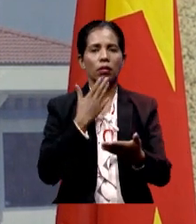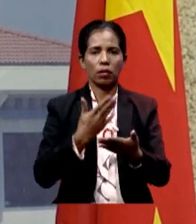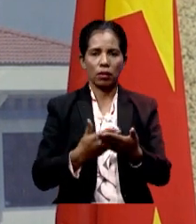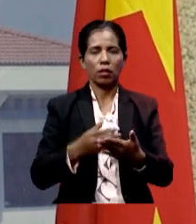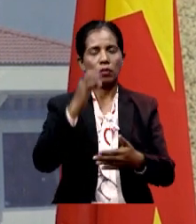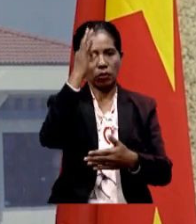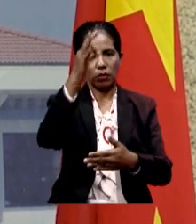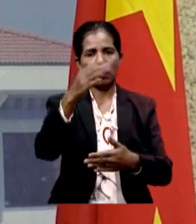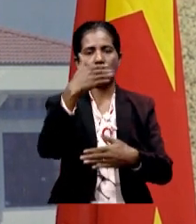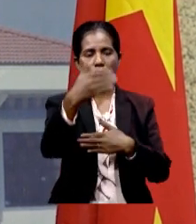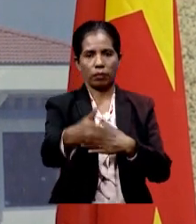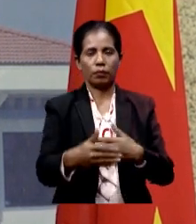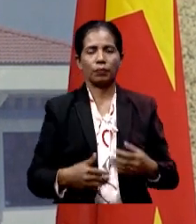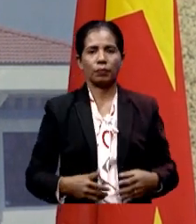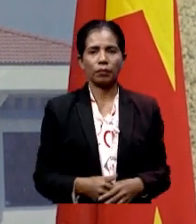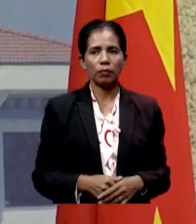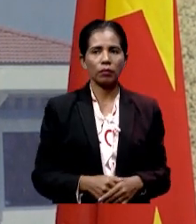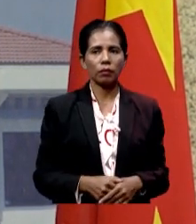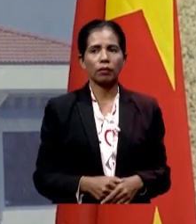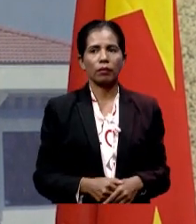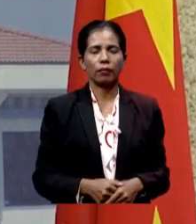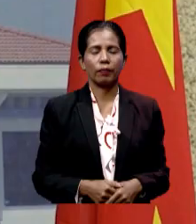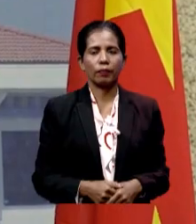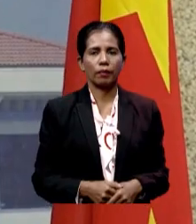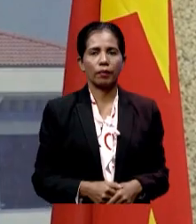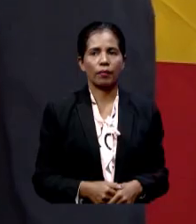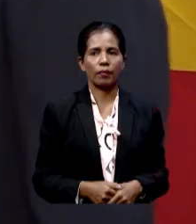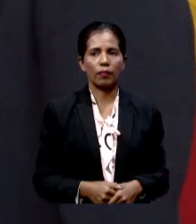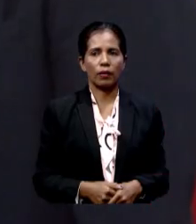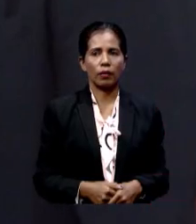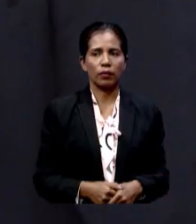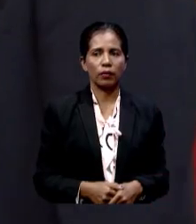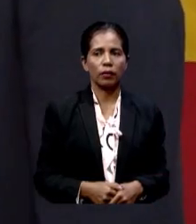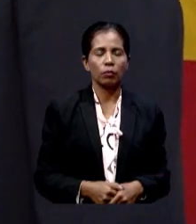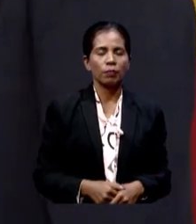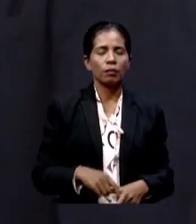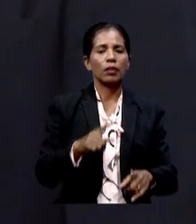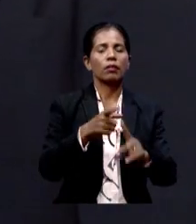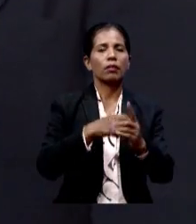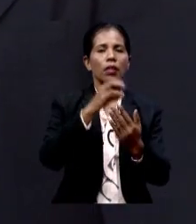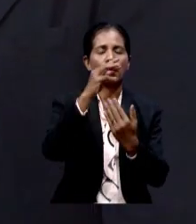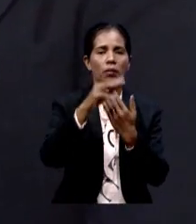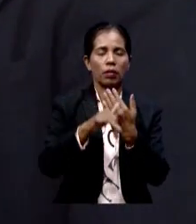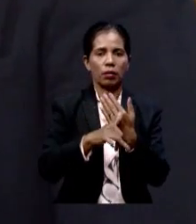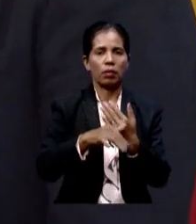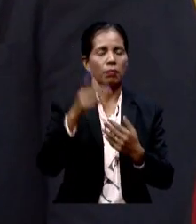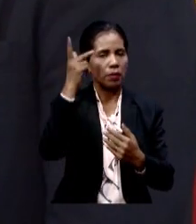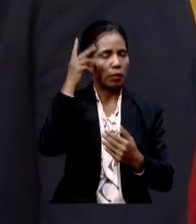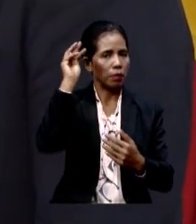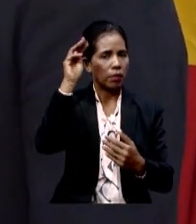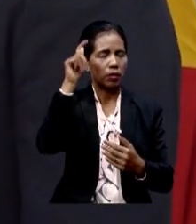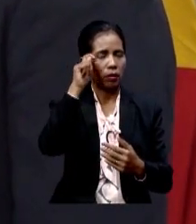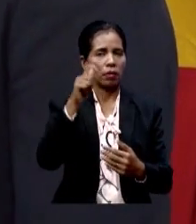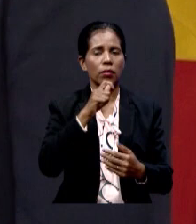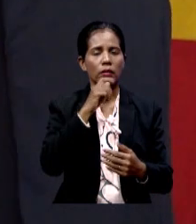mai. Thank you very much. Supporting each other in the future. E a fulang maio tina ne, ex-primeiro-ministro Taurumatan Ruak,